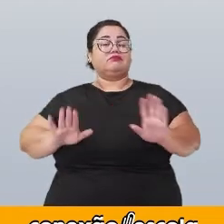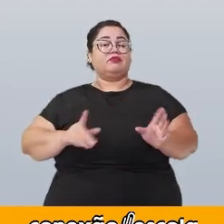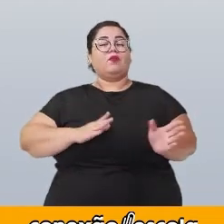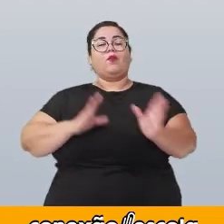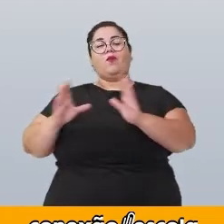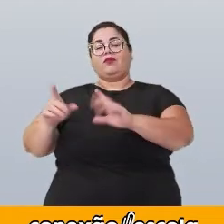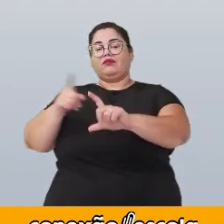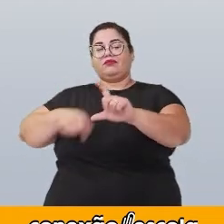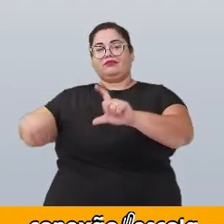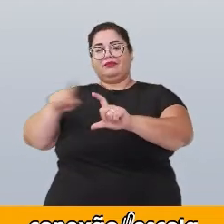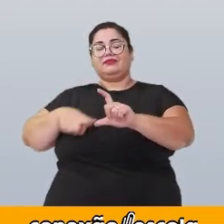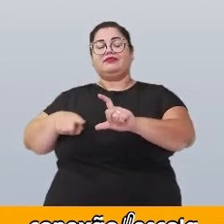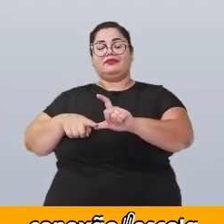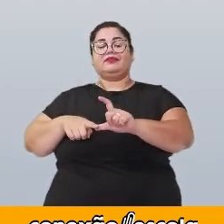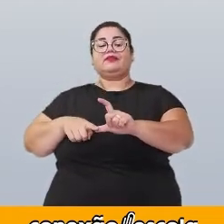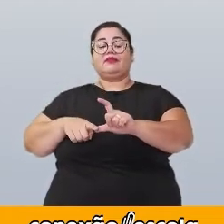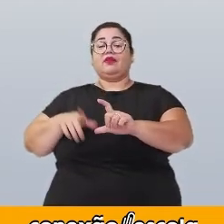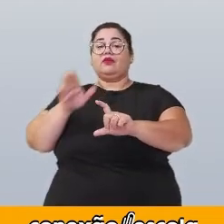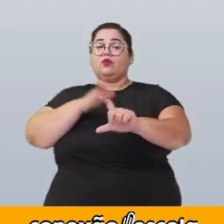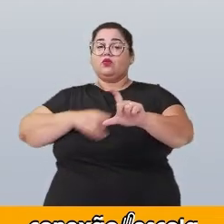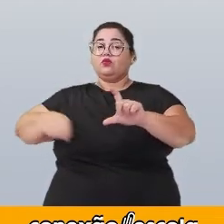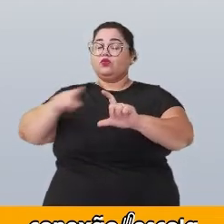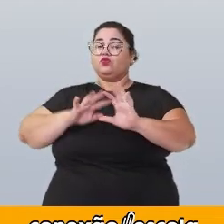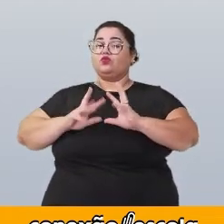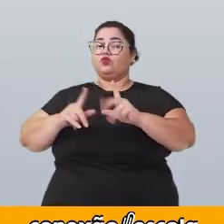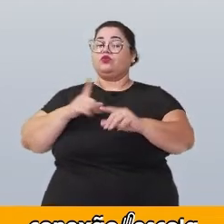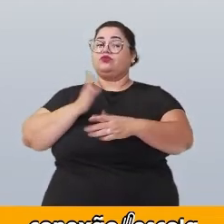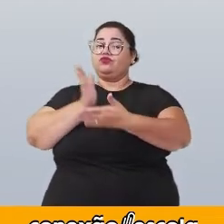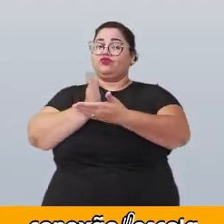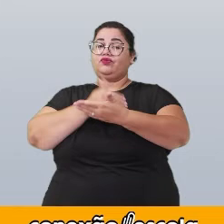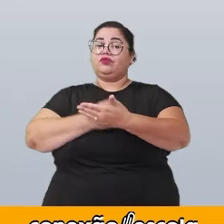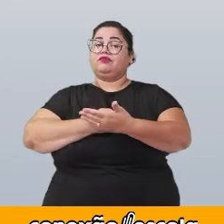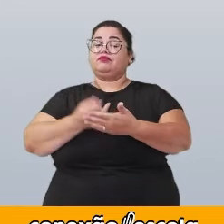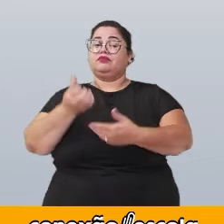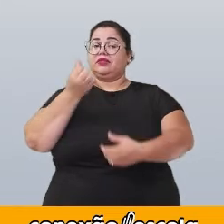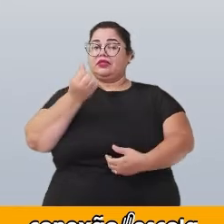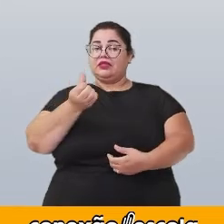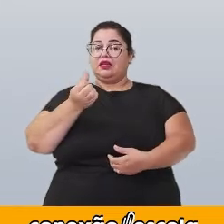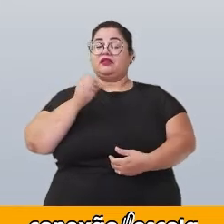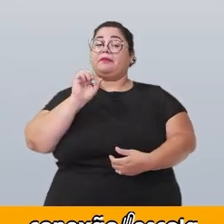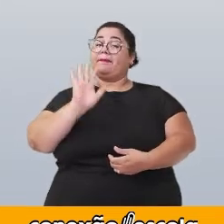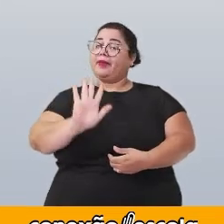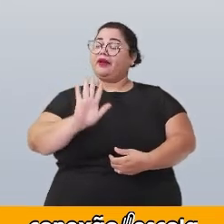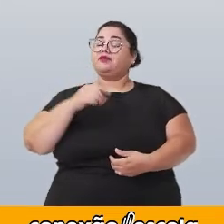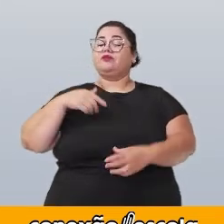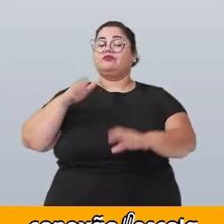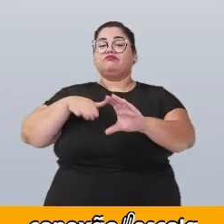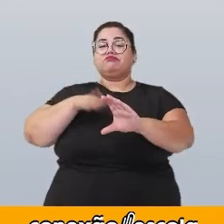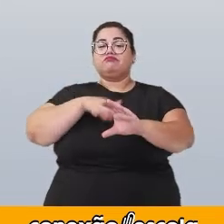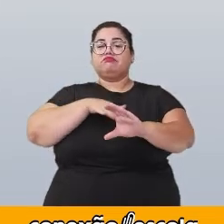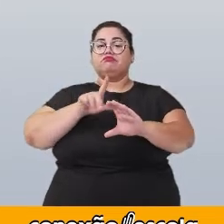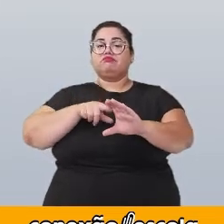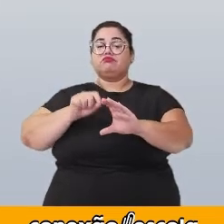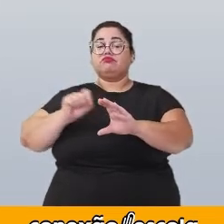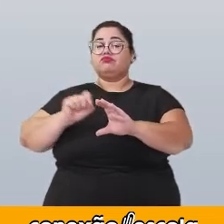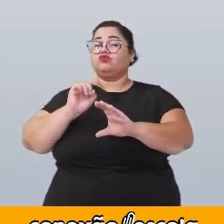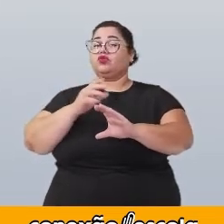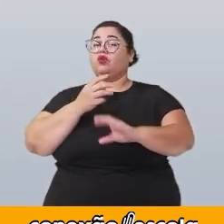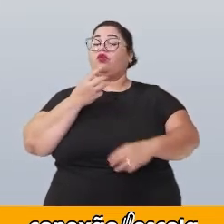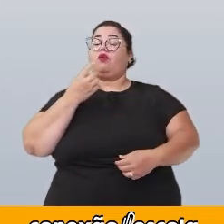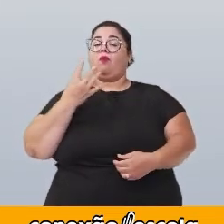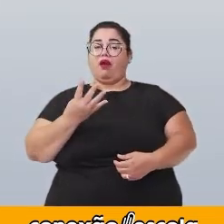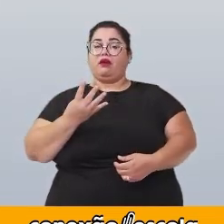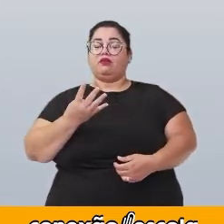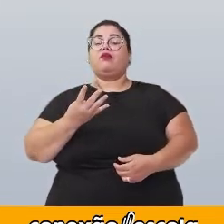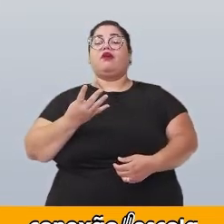Na outra figura, o inteiro foi dividido em 6 partes, mas apenas 4 estão pintadas. Por isso,